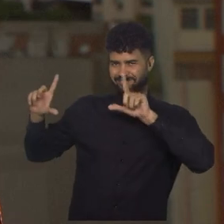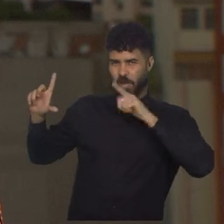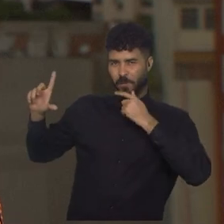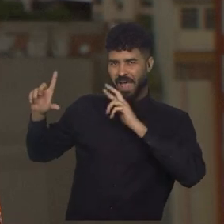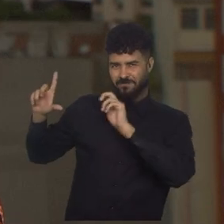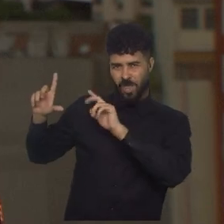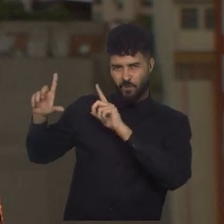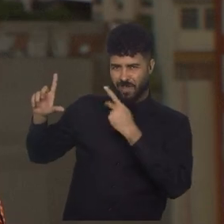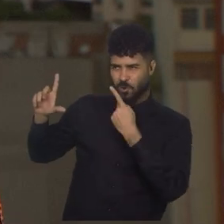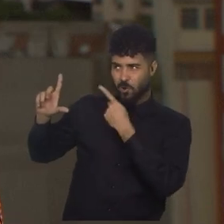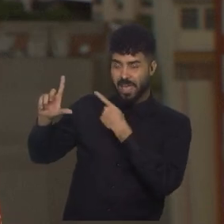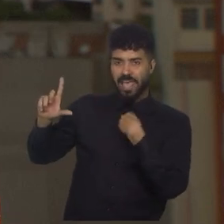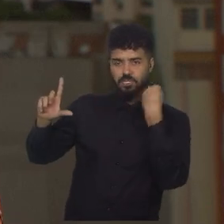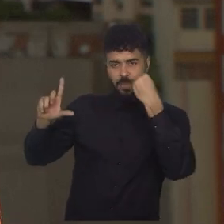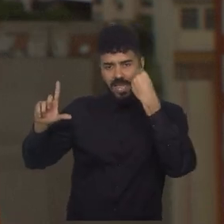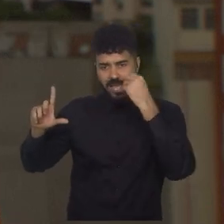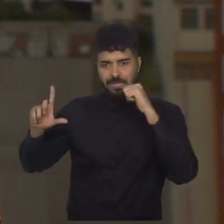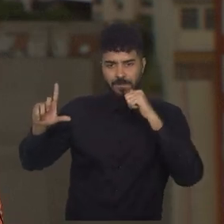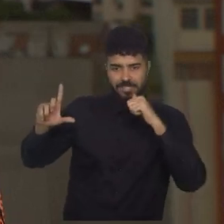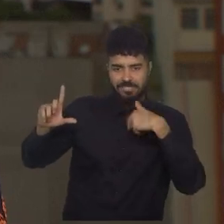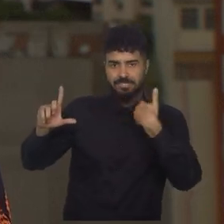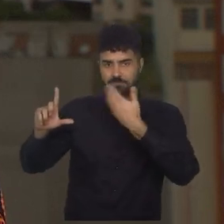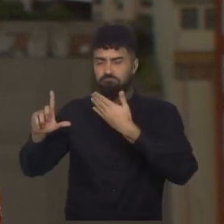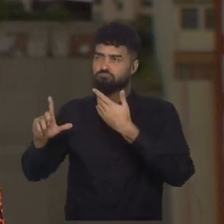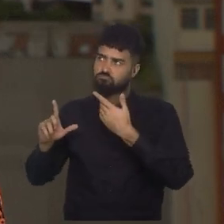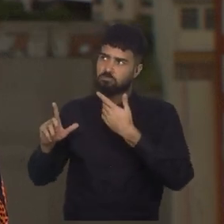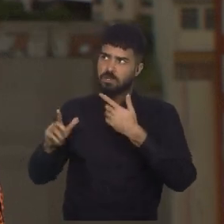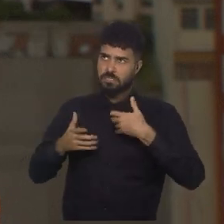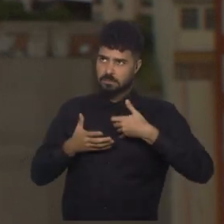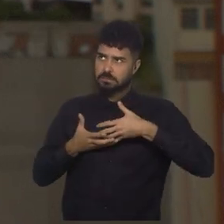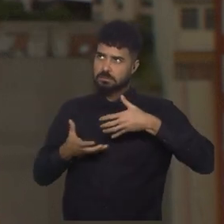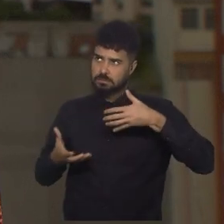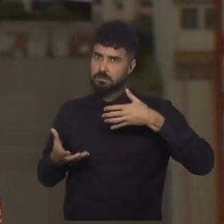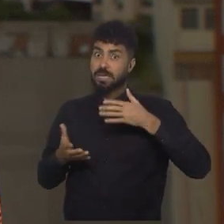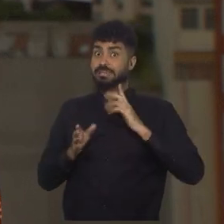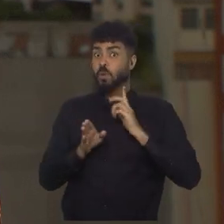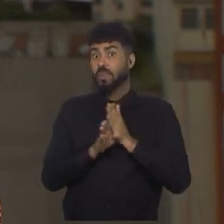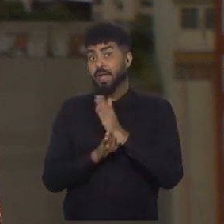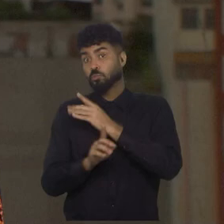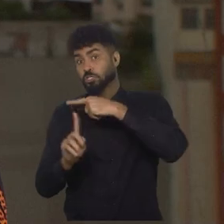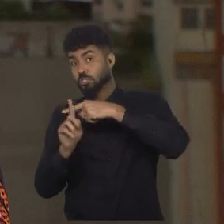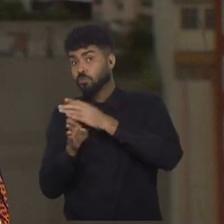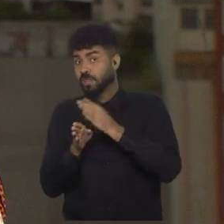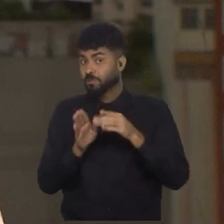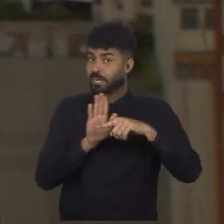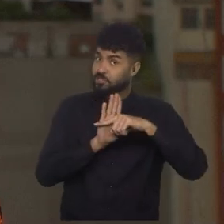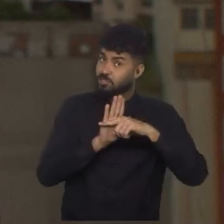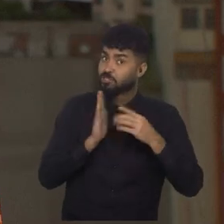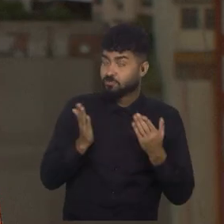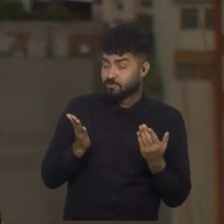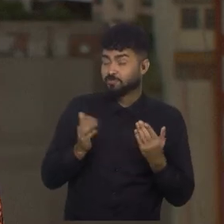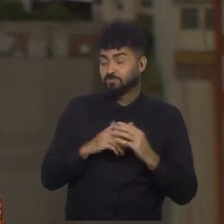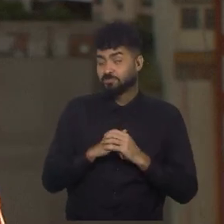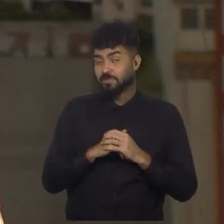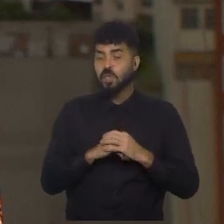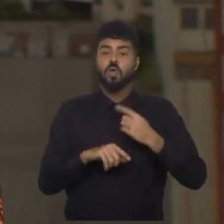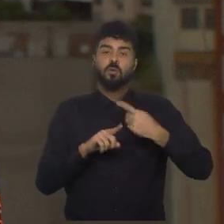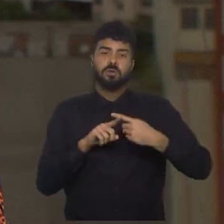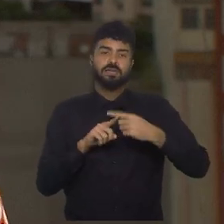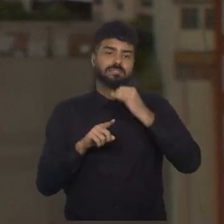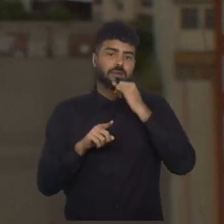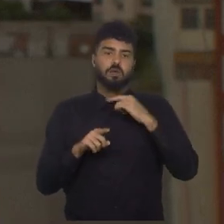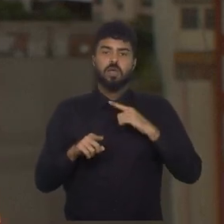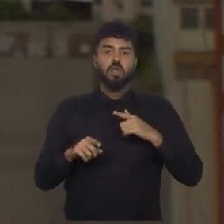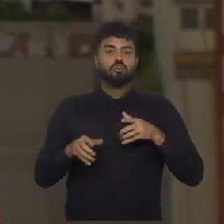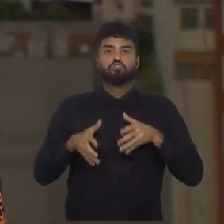questão da experiência das atletas, principalmente, acho que tem o lado positivo e o lado negativo, né? Então, muito provavelmente não apostar num jogo